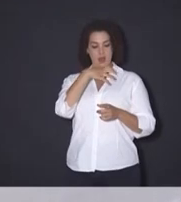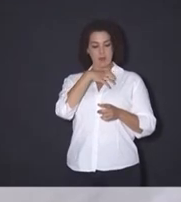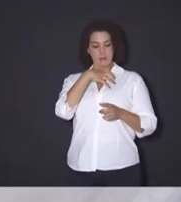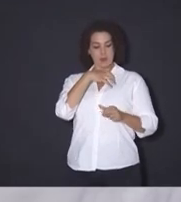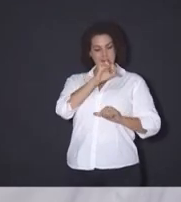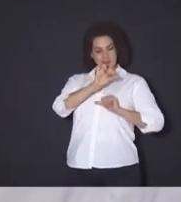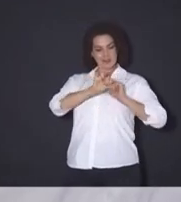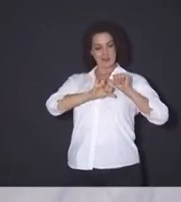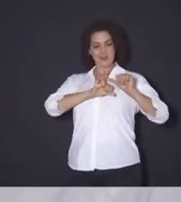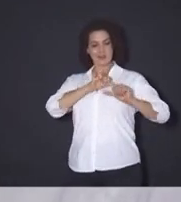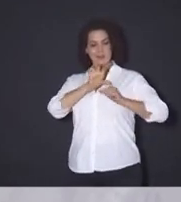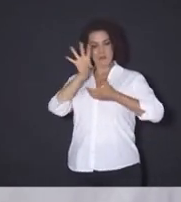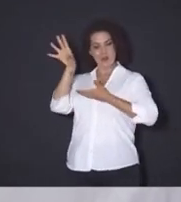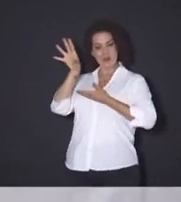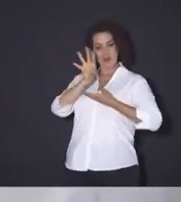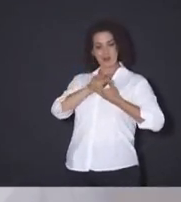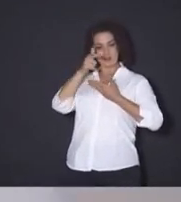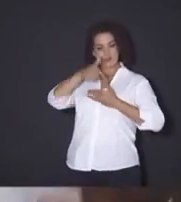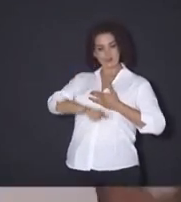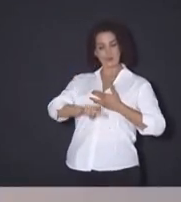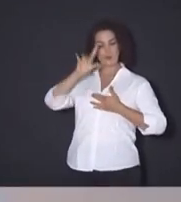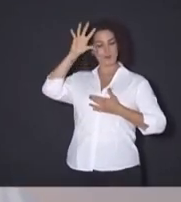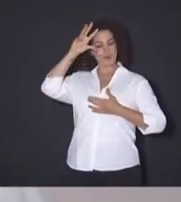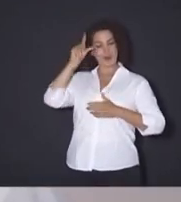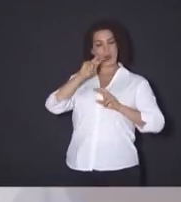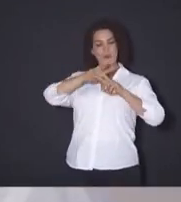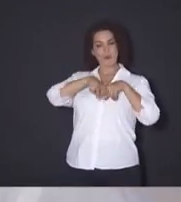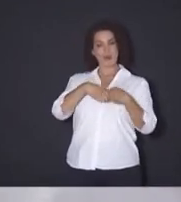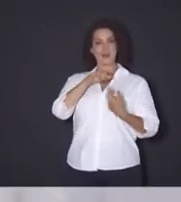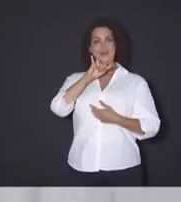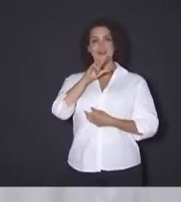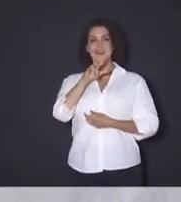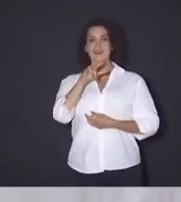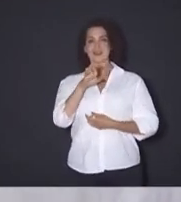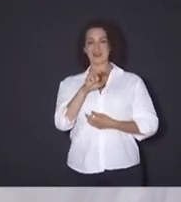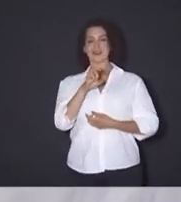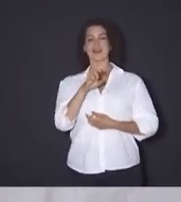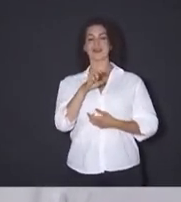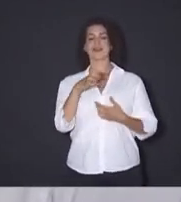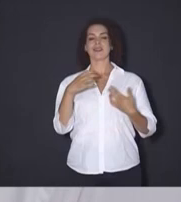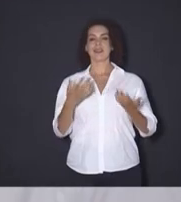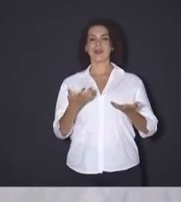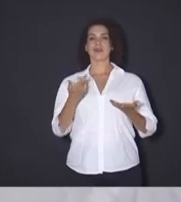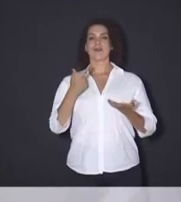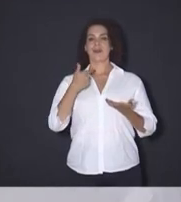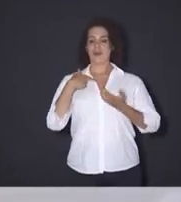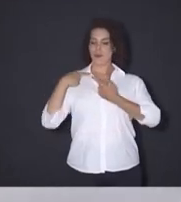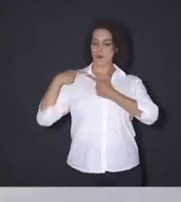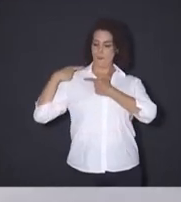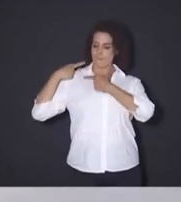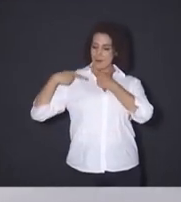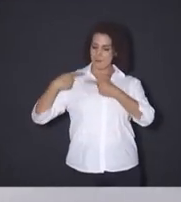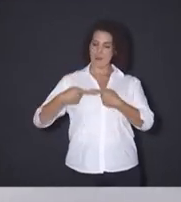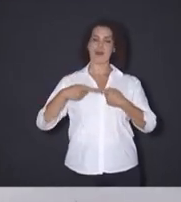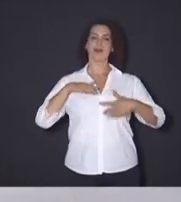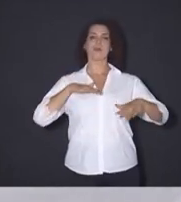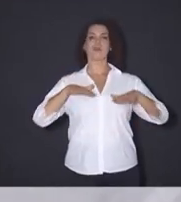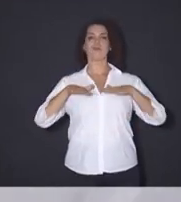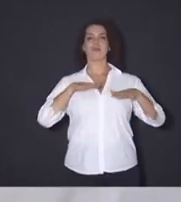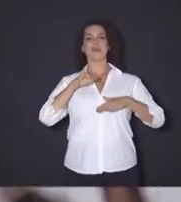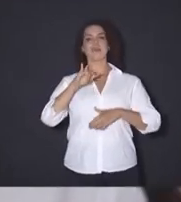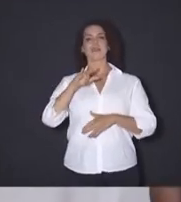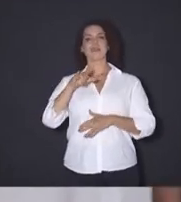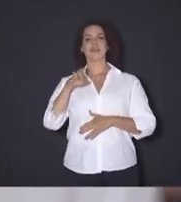que é o responsável direto por essa estética baiana e eu sou um herdeiro desse movimento é